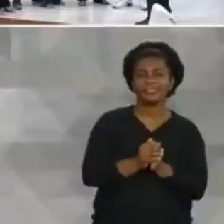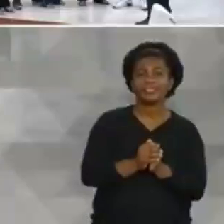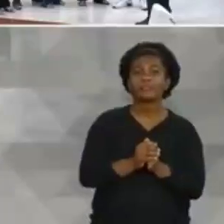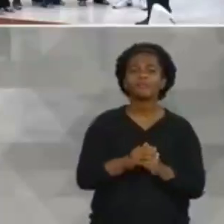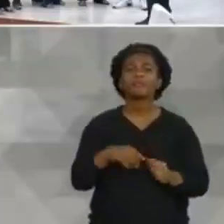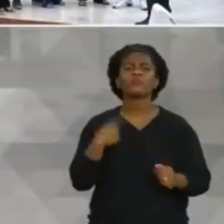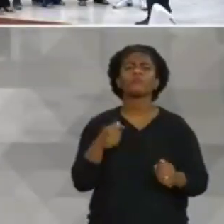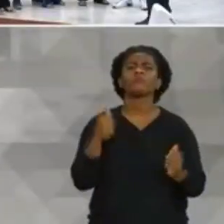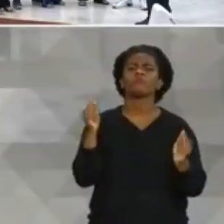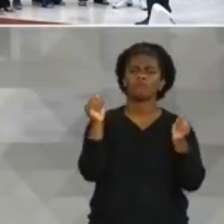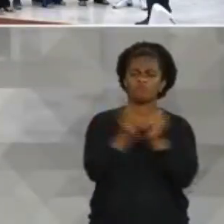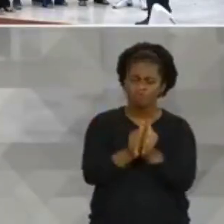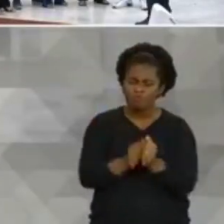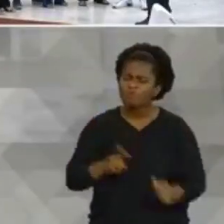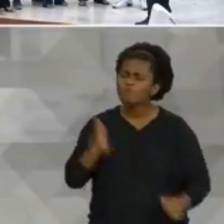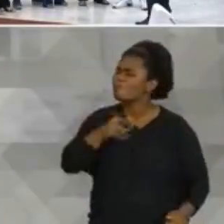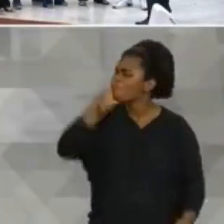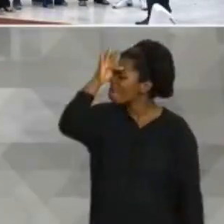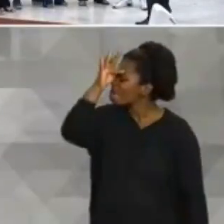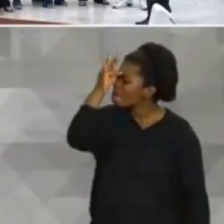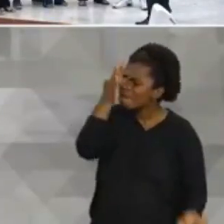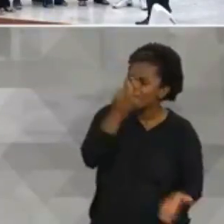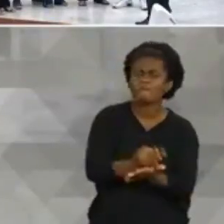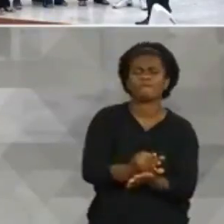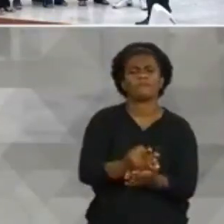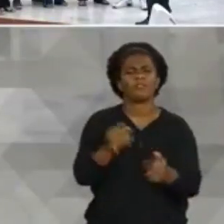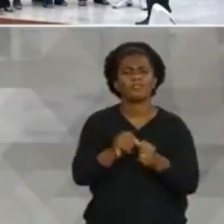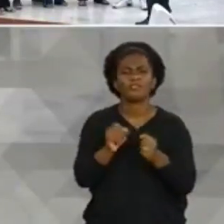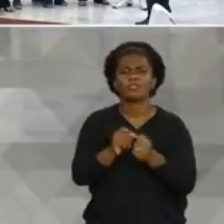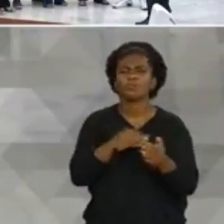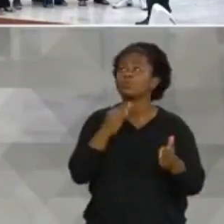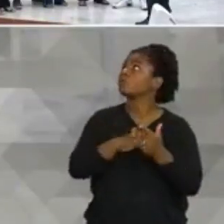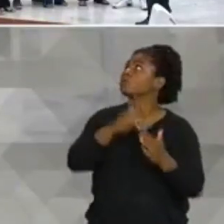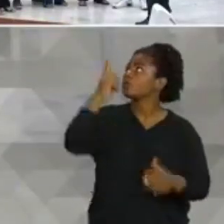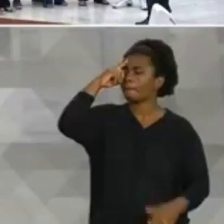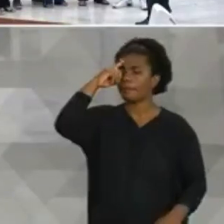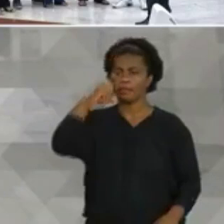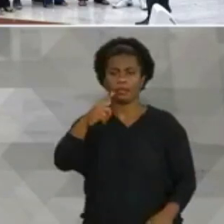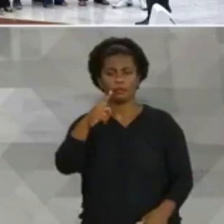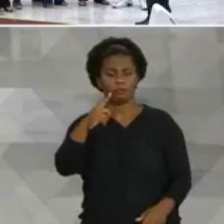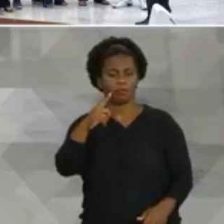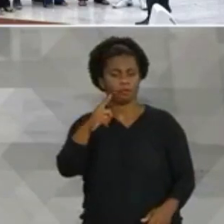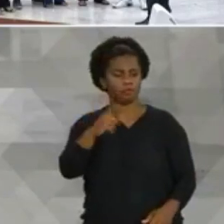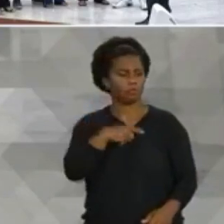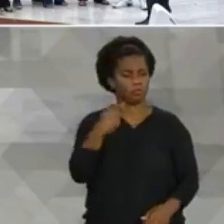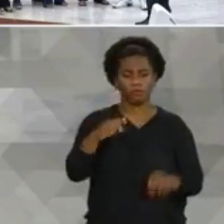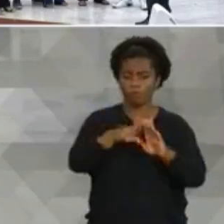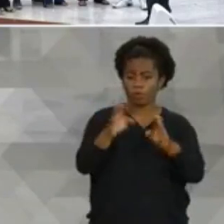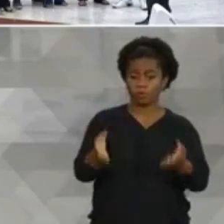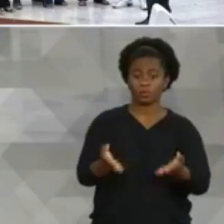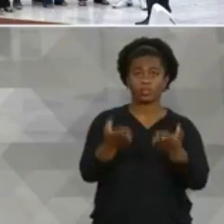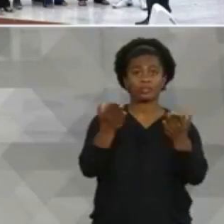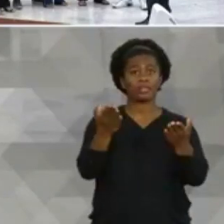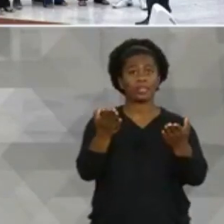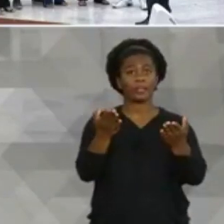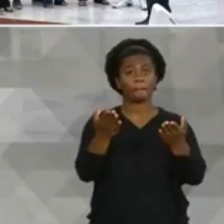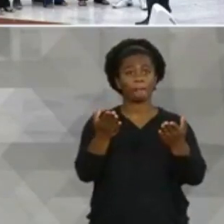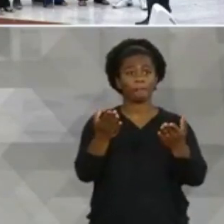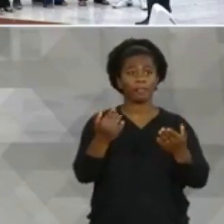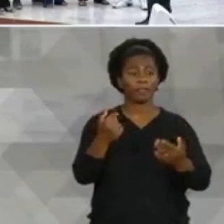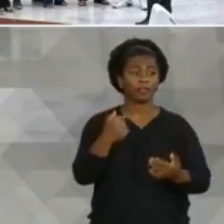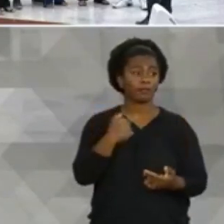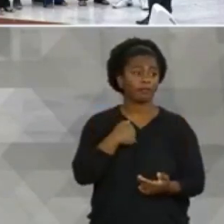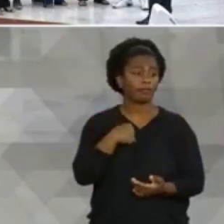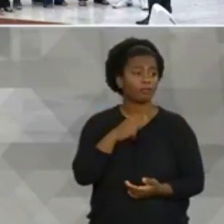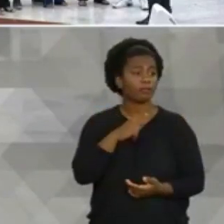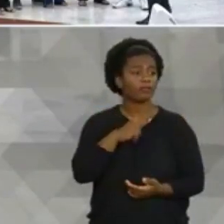fé, fazendo tudo que Deus mandava, a gente vamos para o altar. Eu tinha a minha fé,